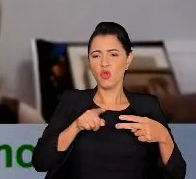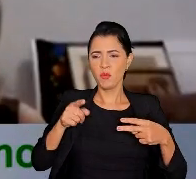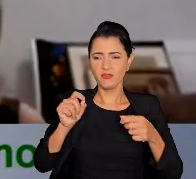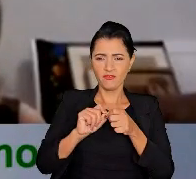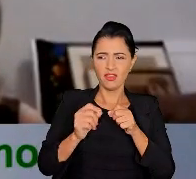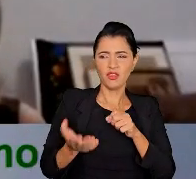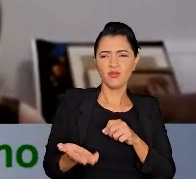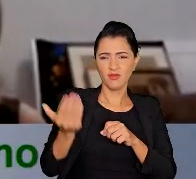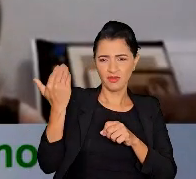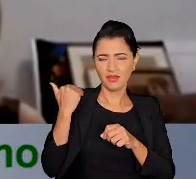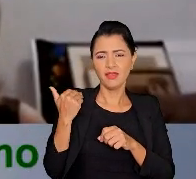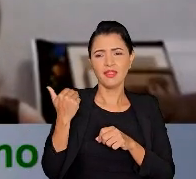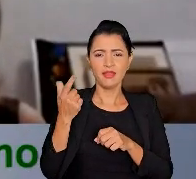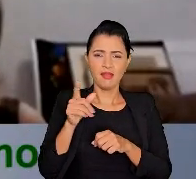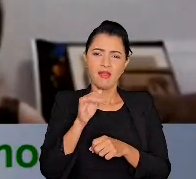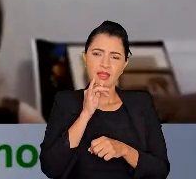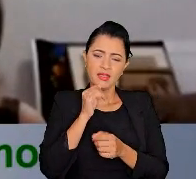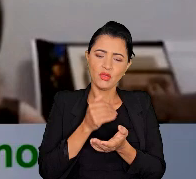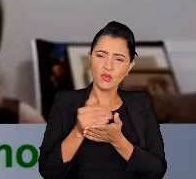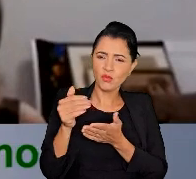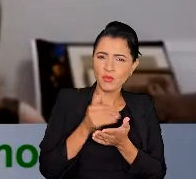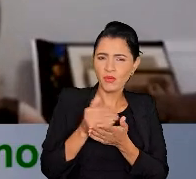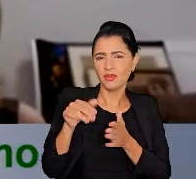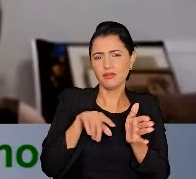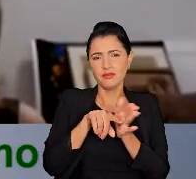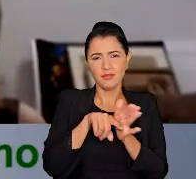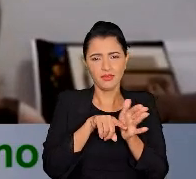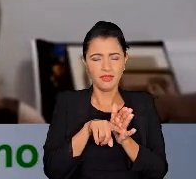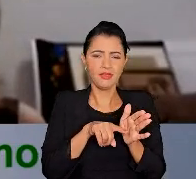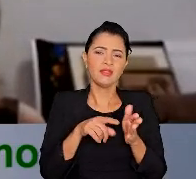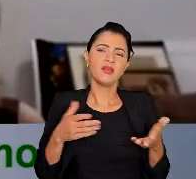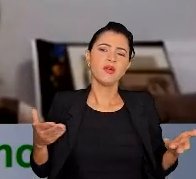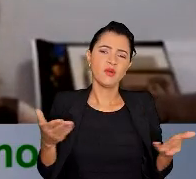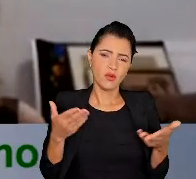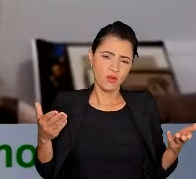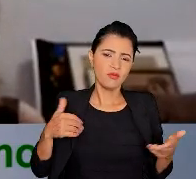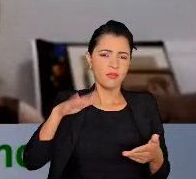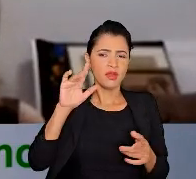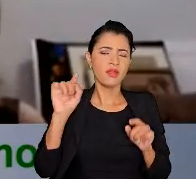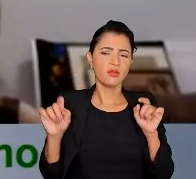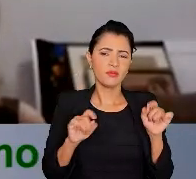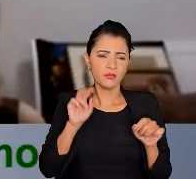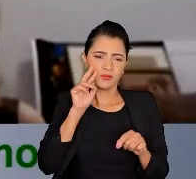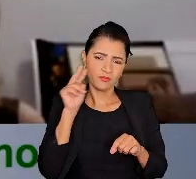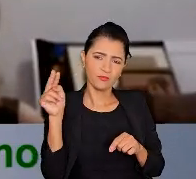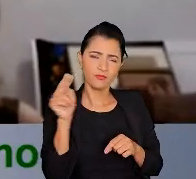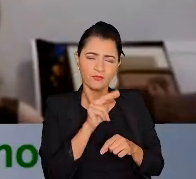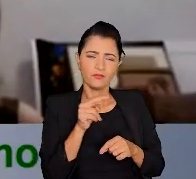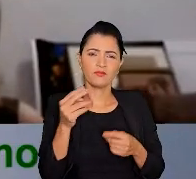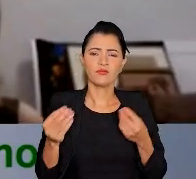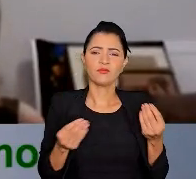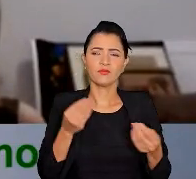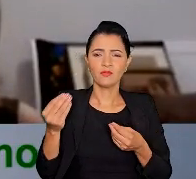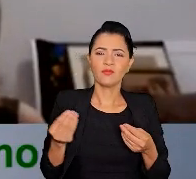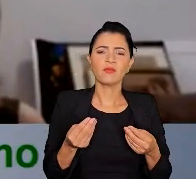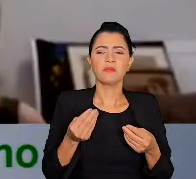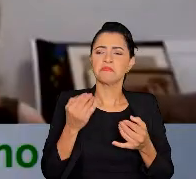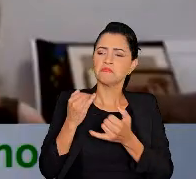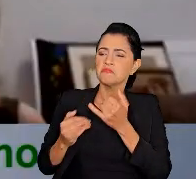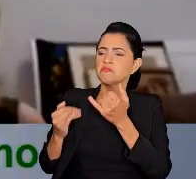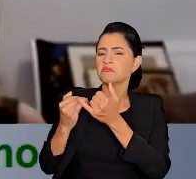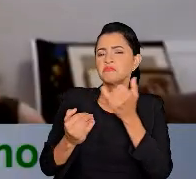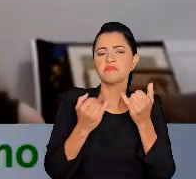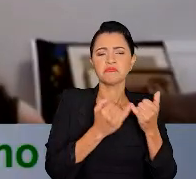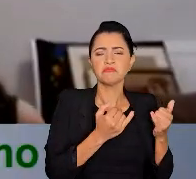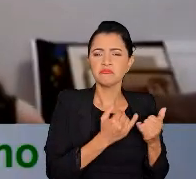época prematuramente, ainda bem no início dessa pesquisa, hoje em dia, mais do que nunca, quando vemos a grande semelhança